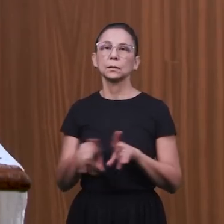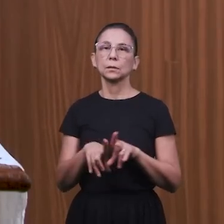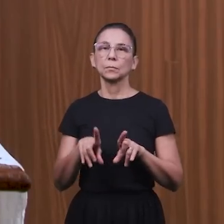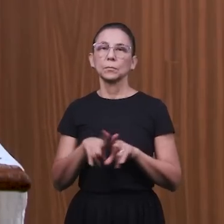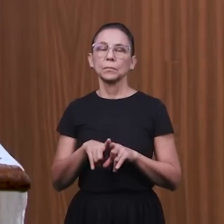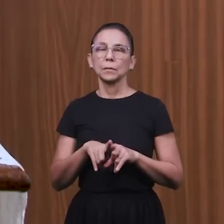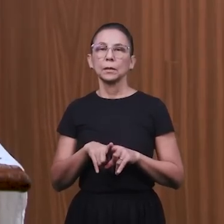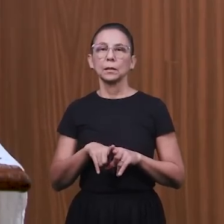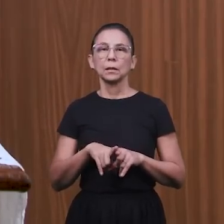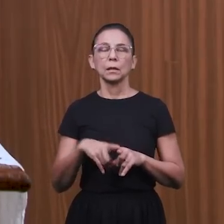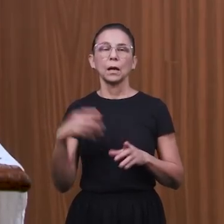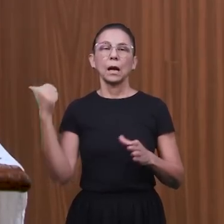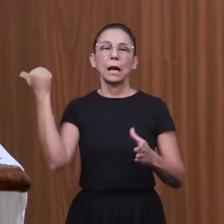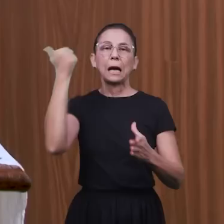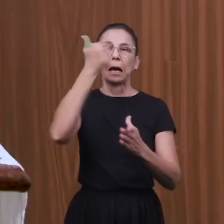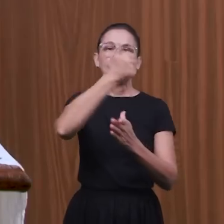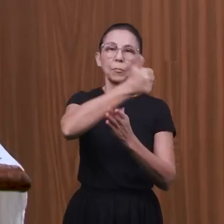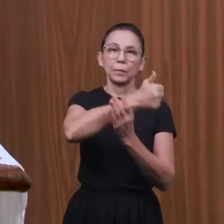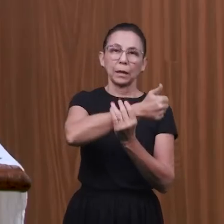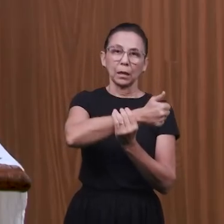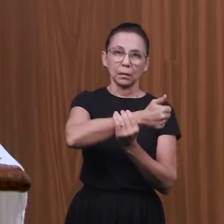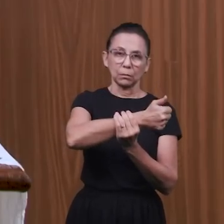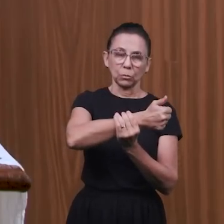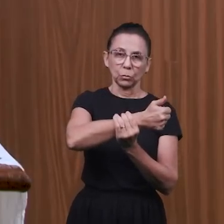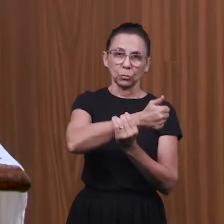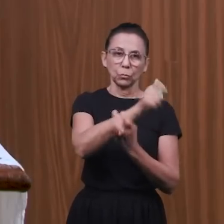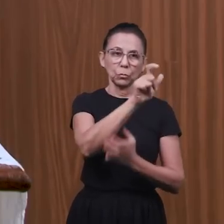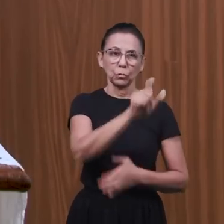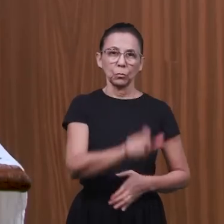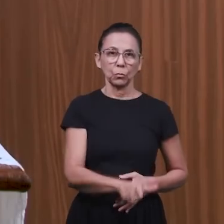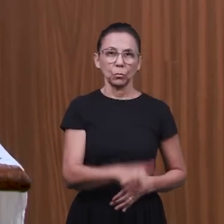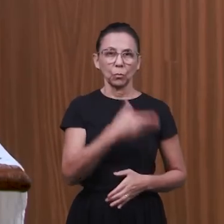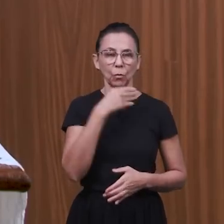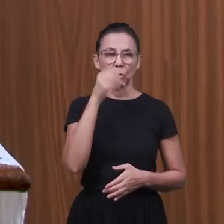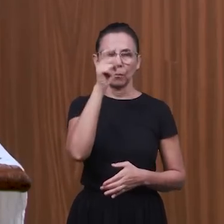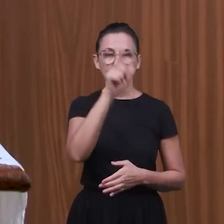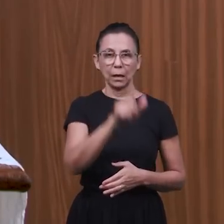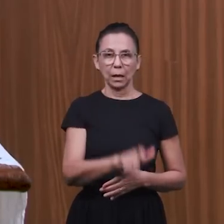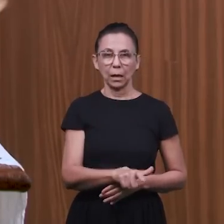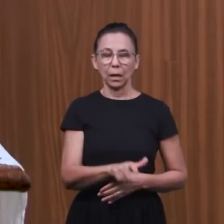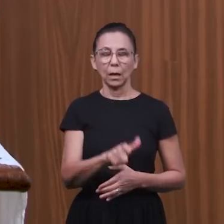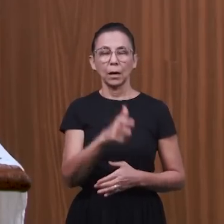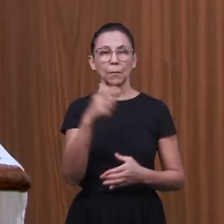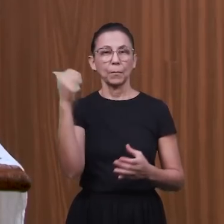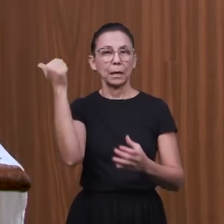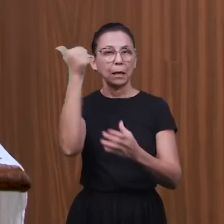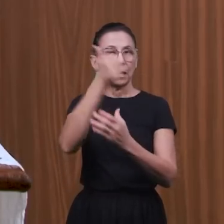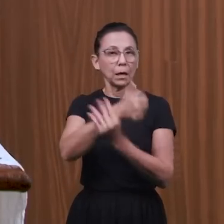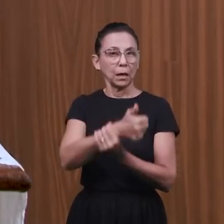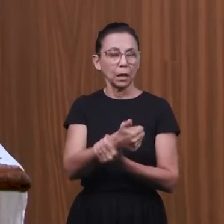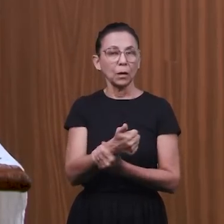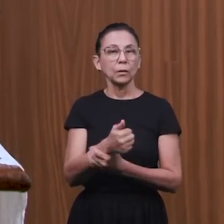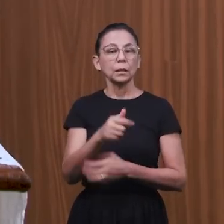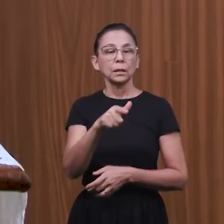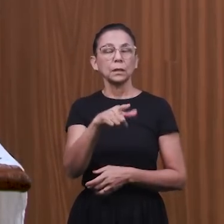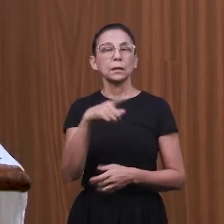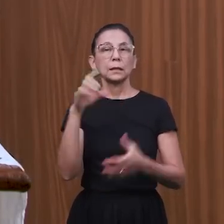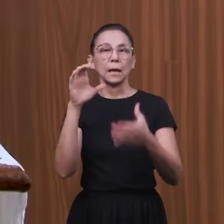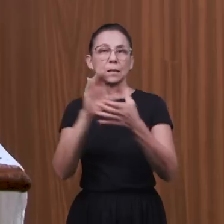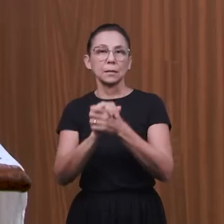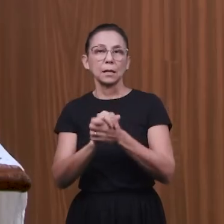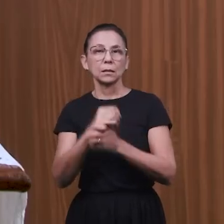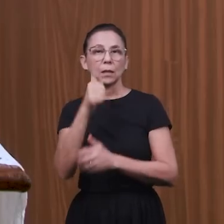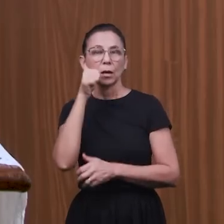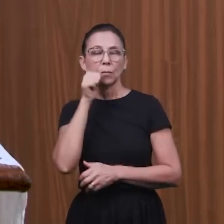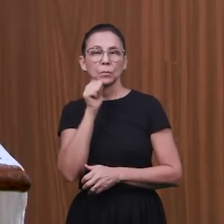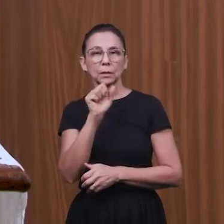Abraão, depois de ter dado a Abraão um filho, porque Sara, sua mulher, era estéril, mas Deus prometeu que haveria um filho, e